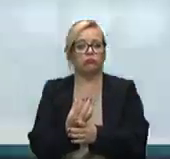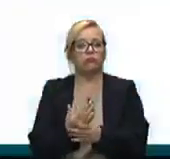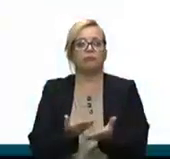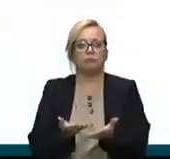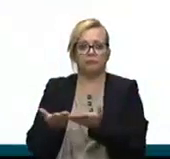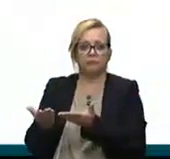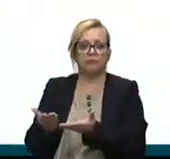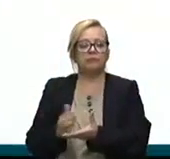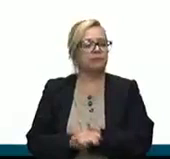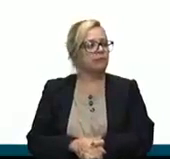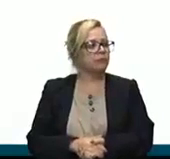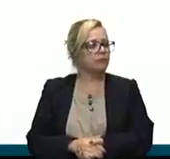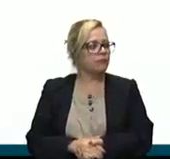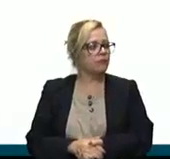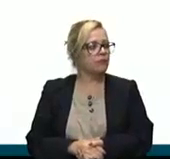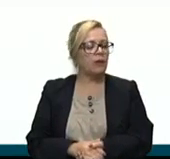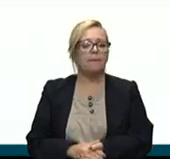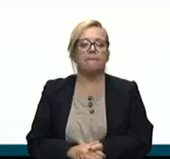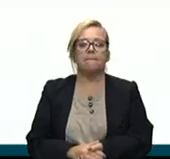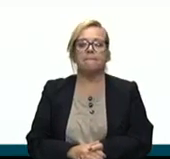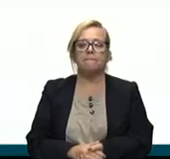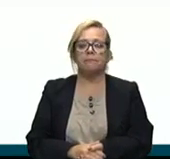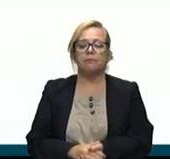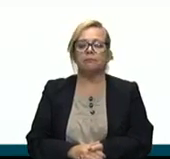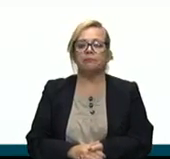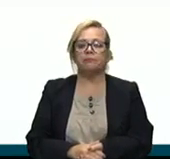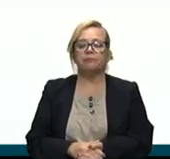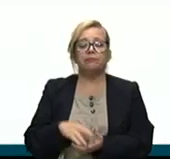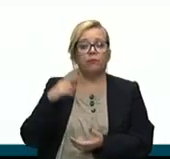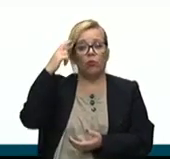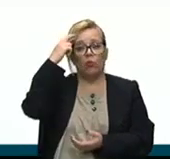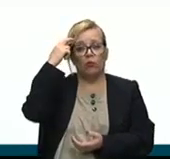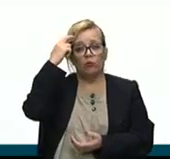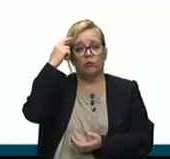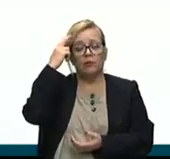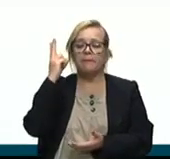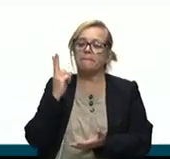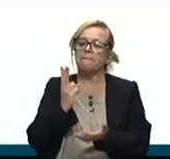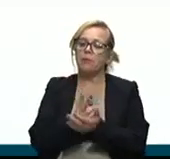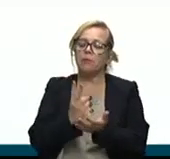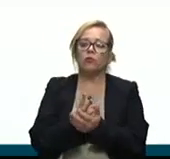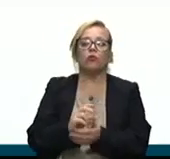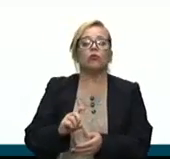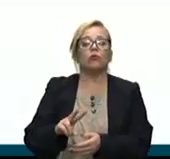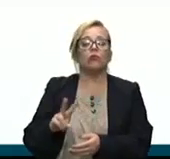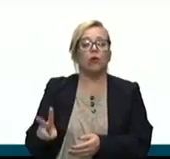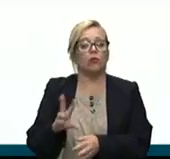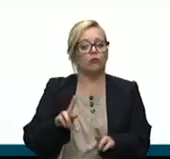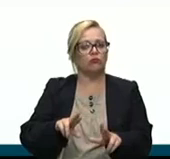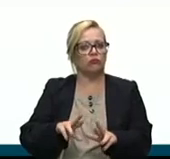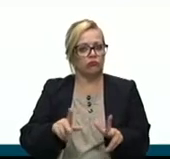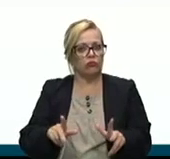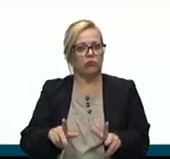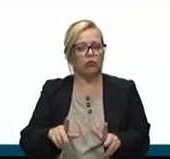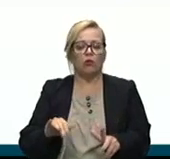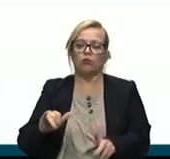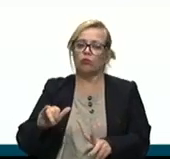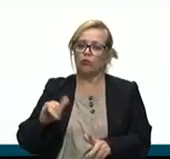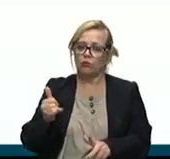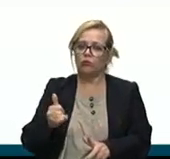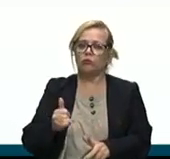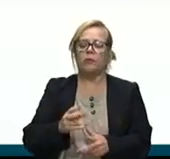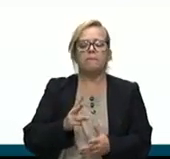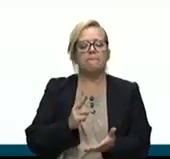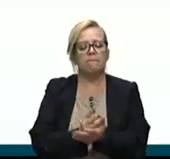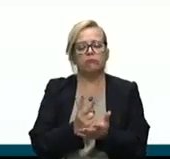Acompanhe no quadro. Então, o raciocínio ele é o mesmo, porém agora nós consideramos os valores de y. Então, 9 ao